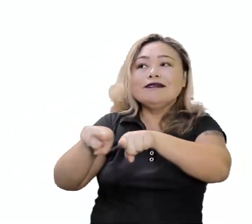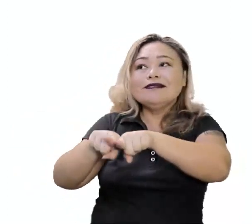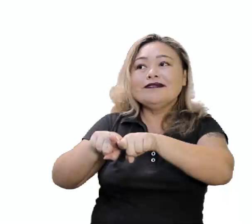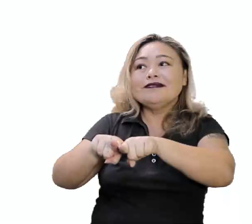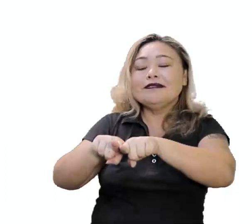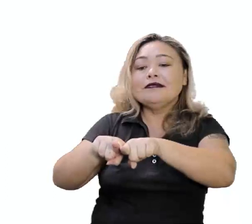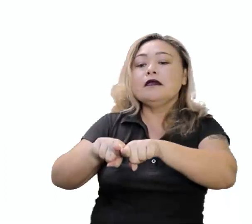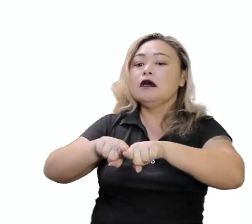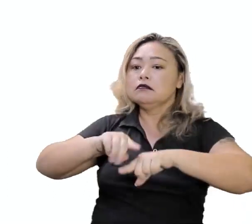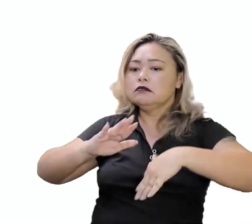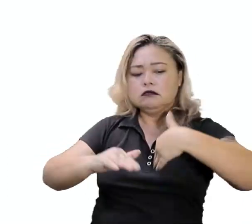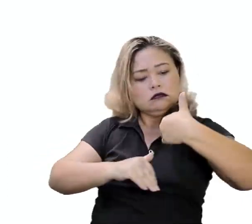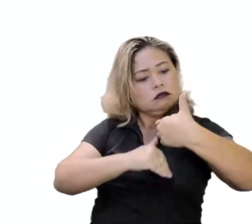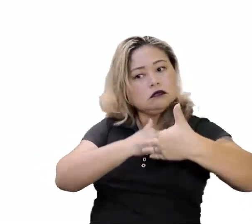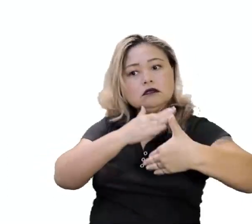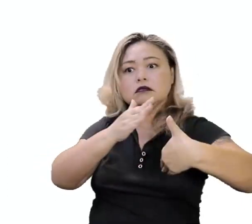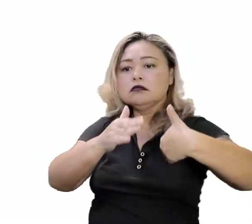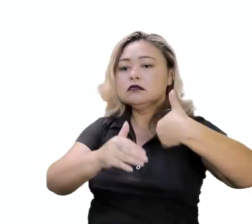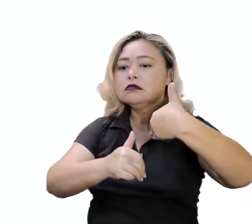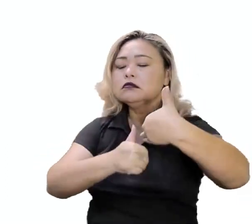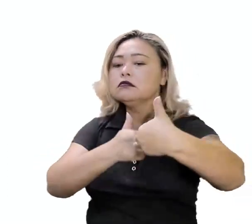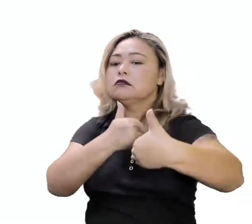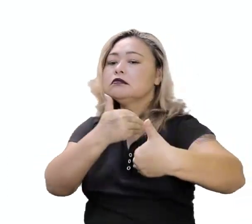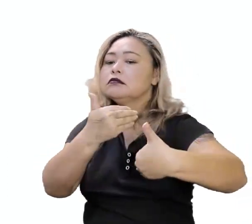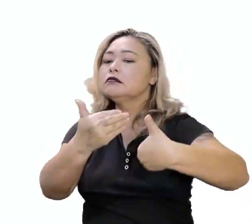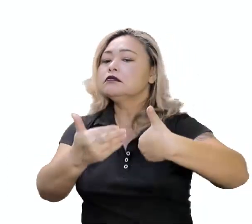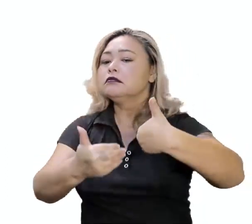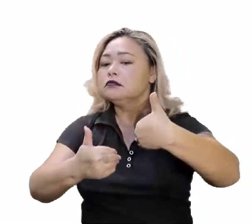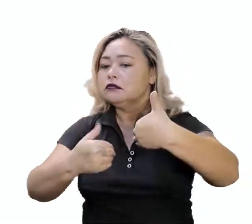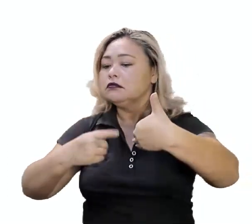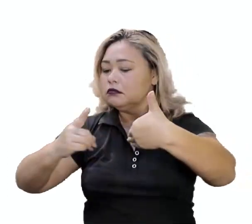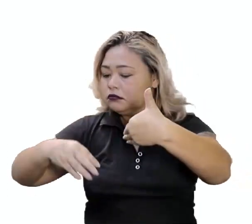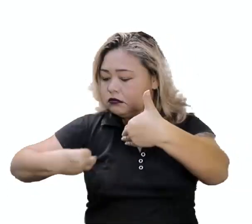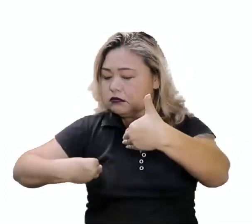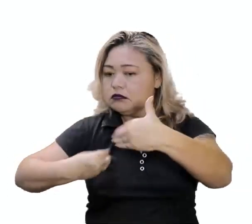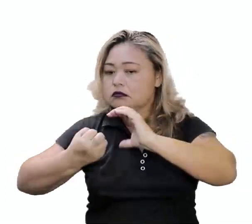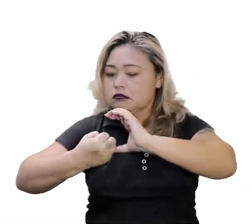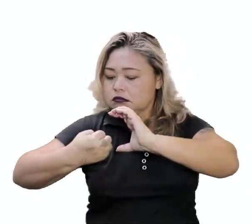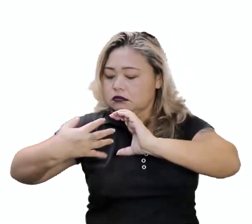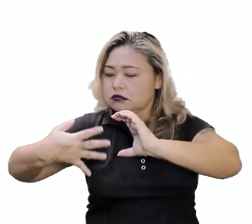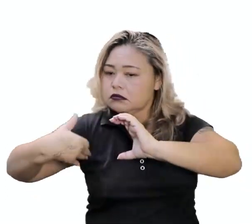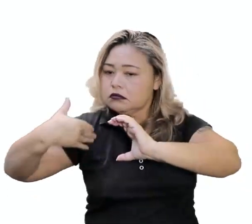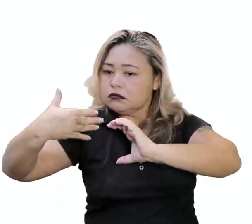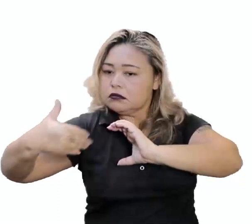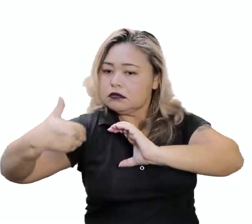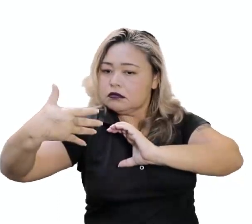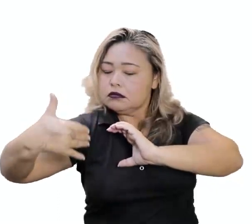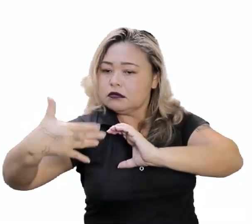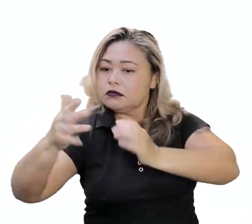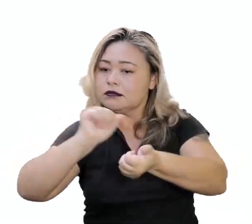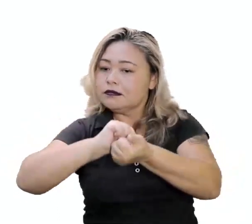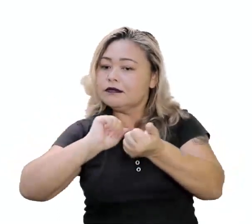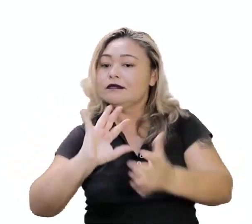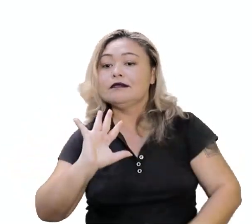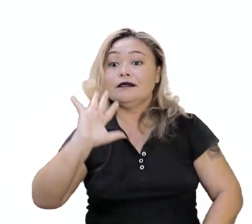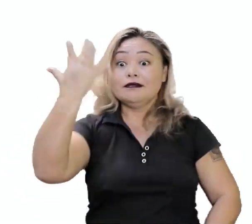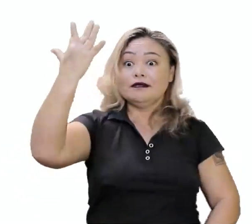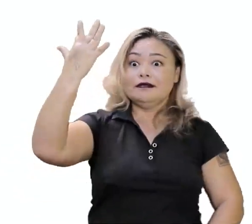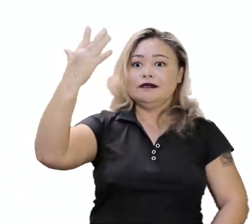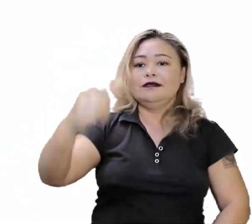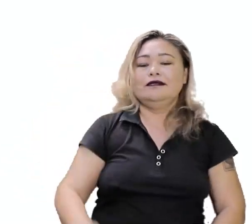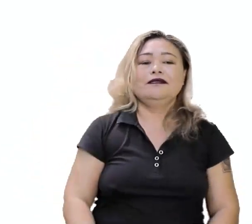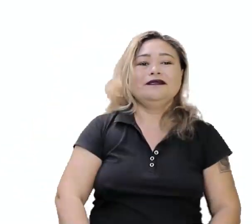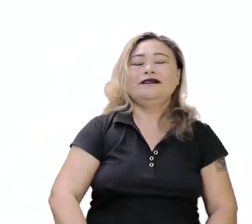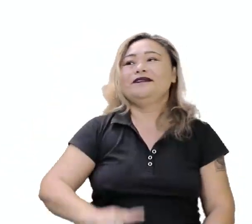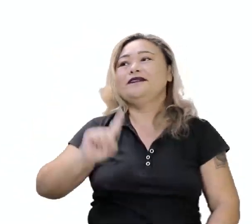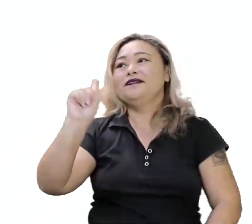os processos evolutivos, ou seja, aqueles processos que vão levar tempo para poder acontecer.